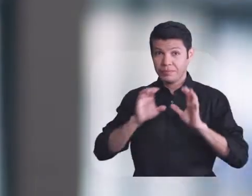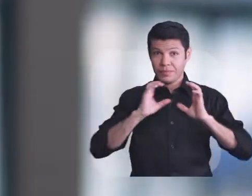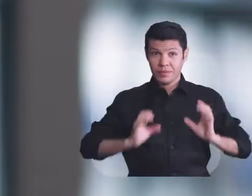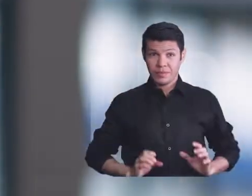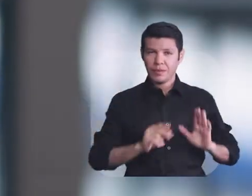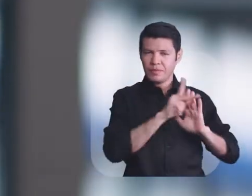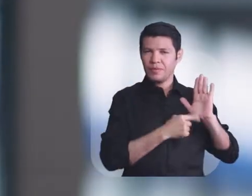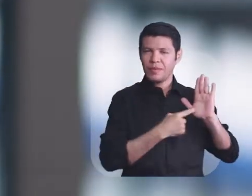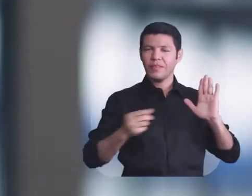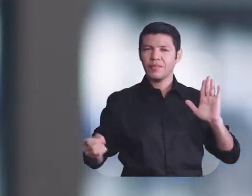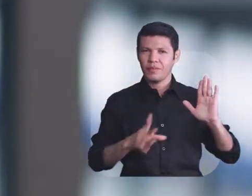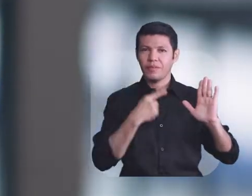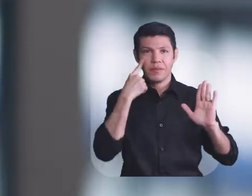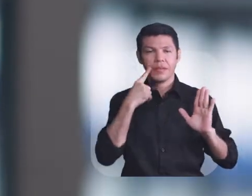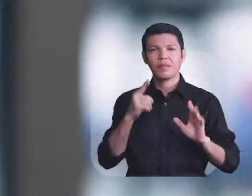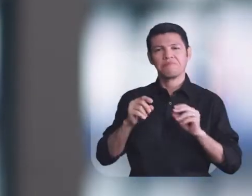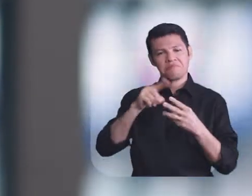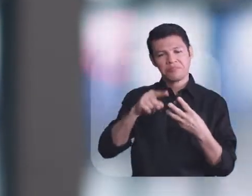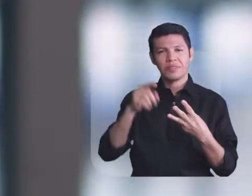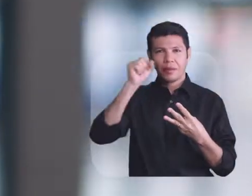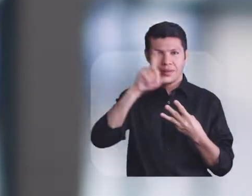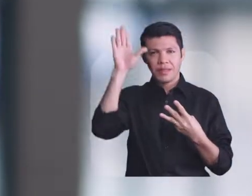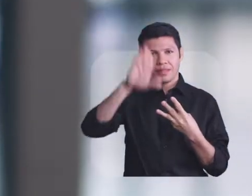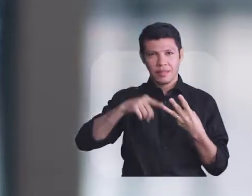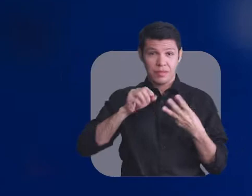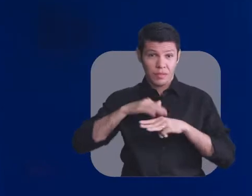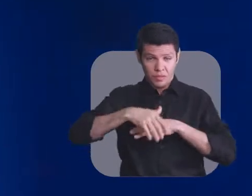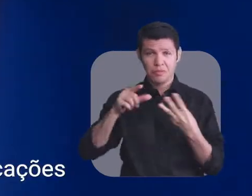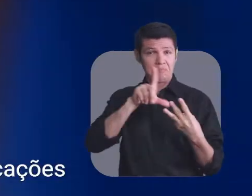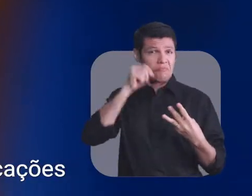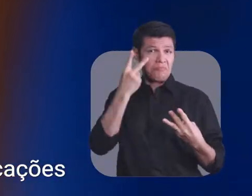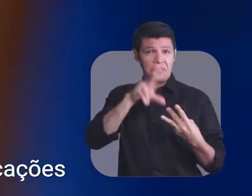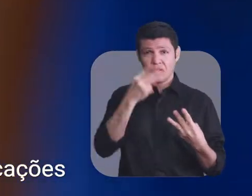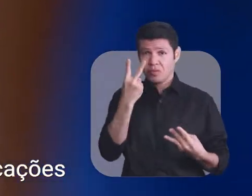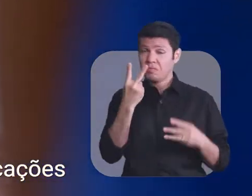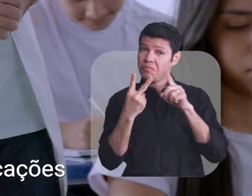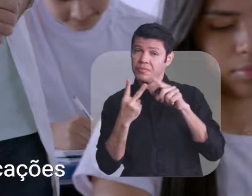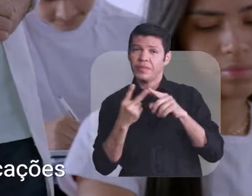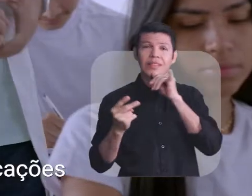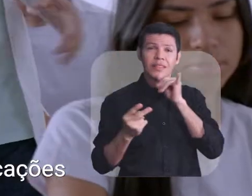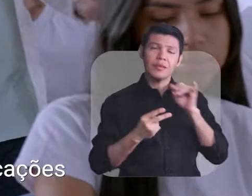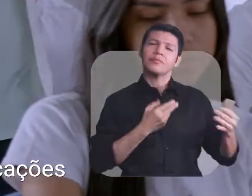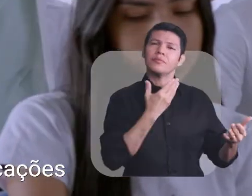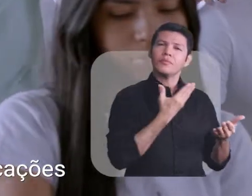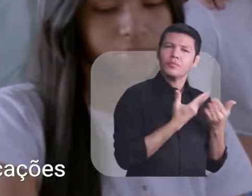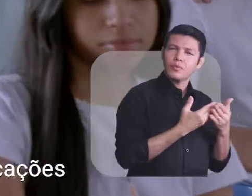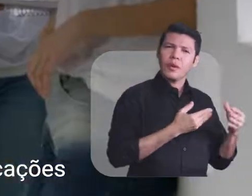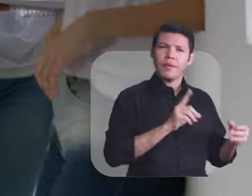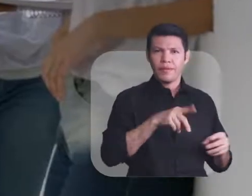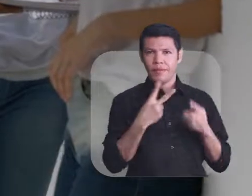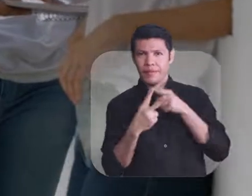novo cidadão, ele vai ter ocupação nos dois turnos, no turno e contraturno, sendo um deles dedicados a desenvolver